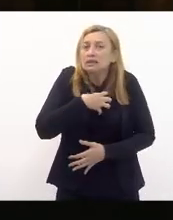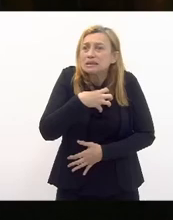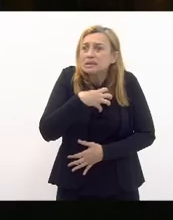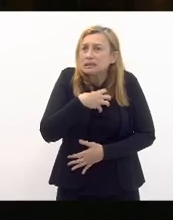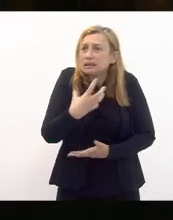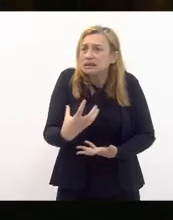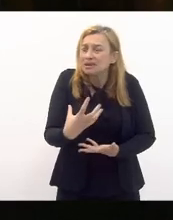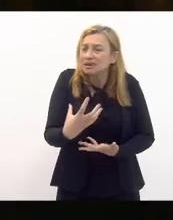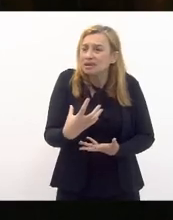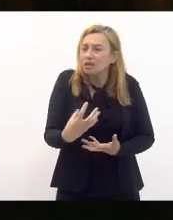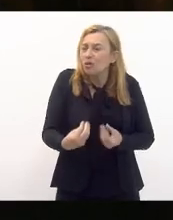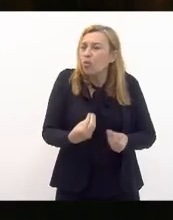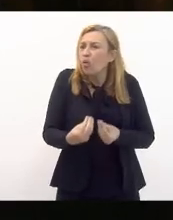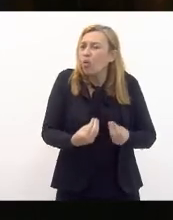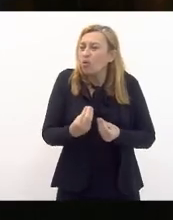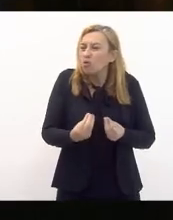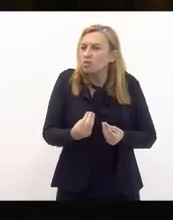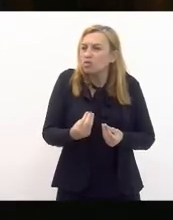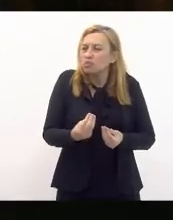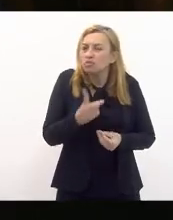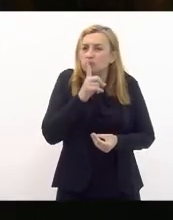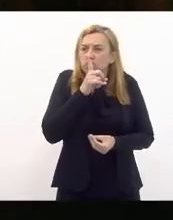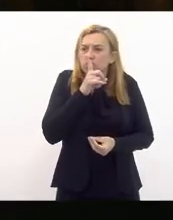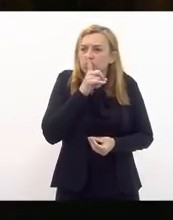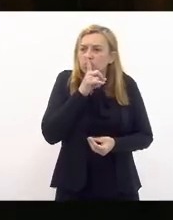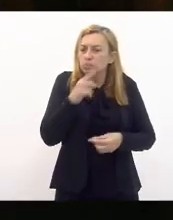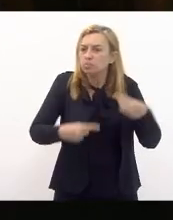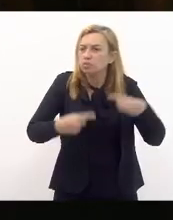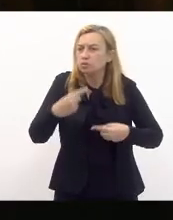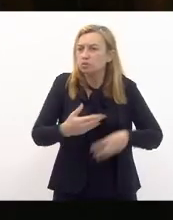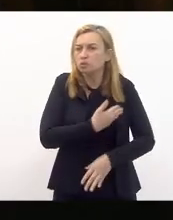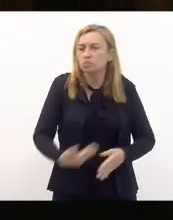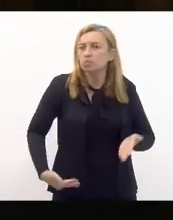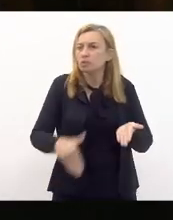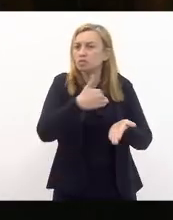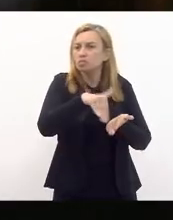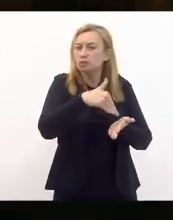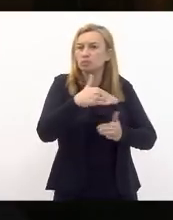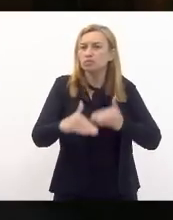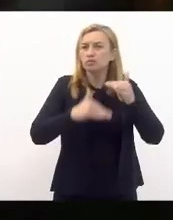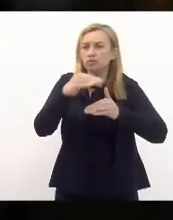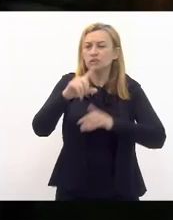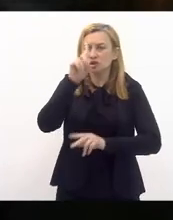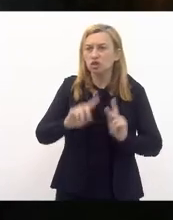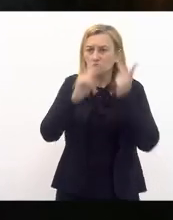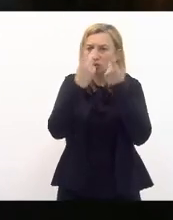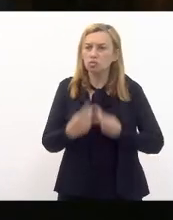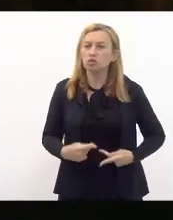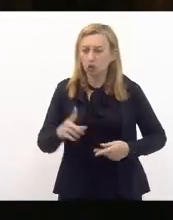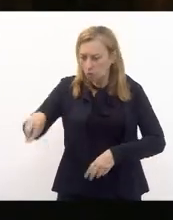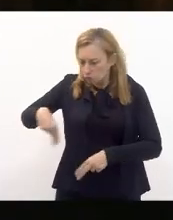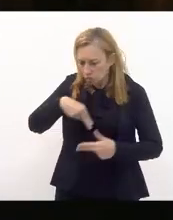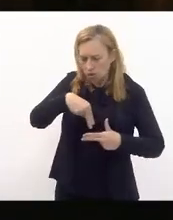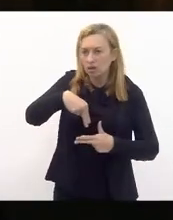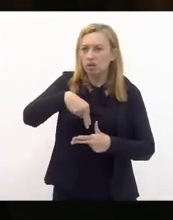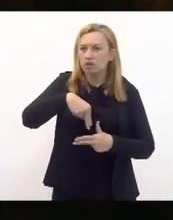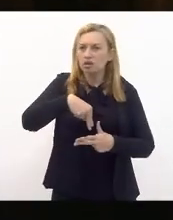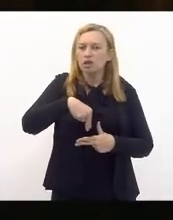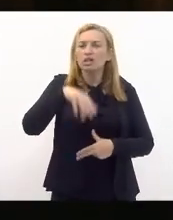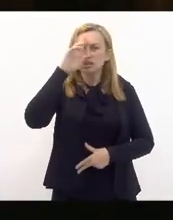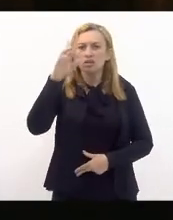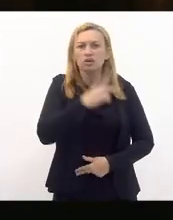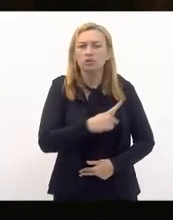calada o desmonte das políticas públicas da secretaria Desenvolvimento Social direitos humanos e ocupo esta Tribuna hoje